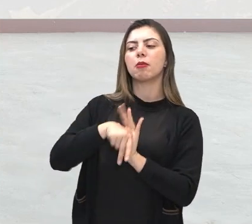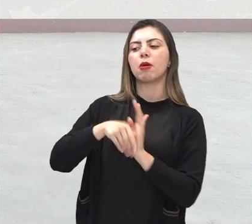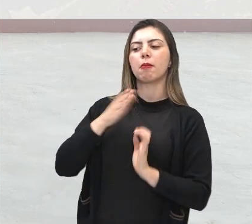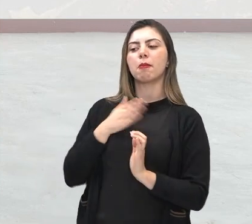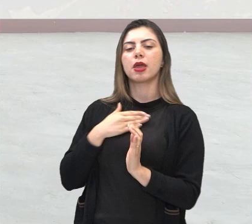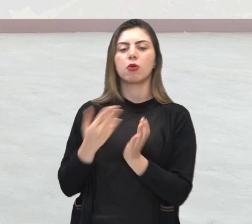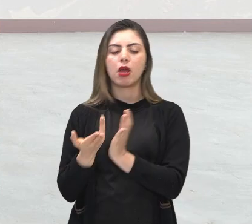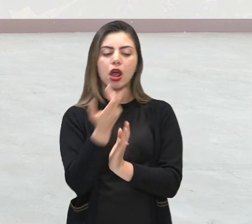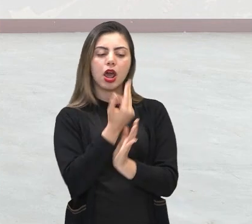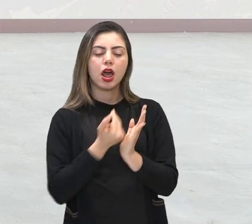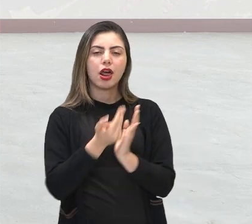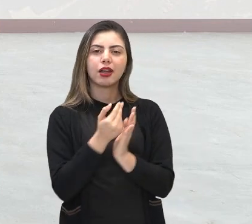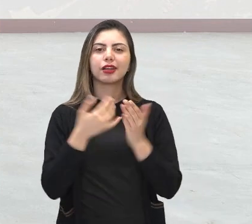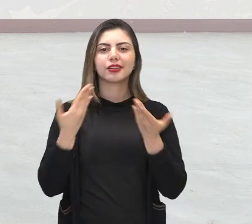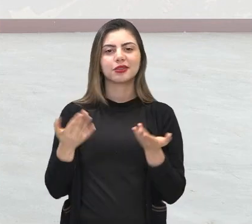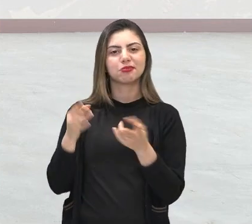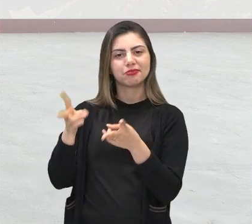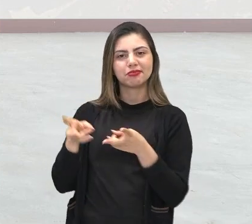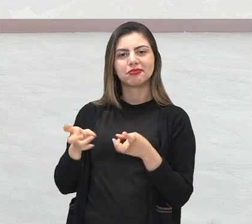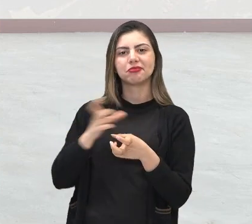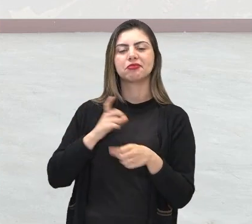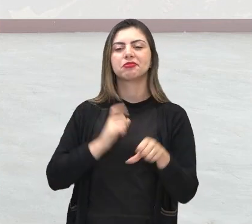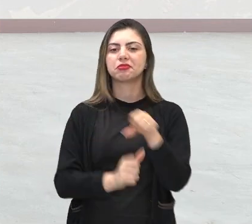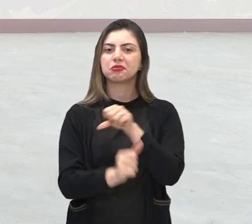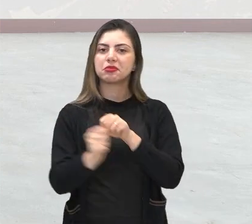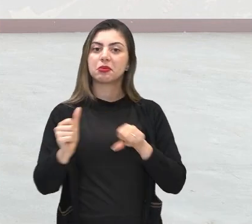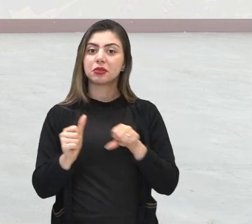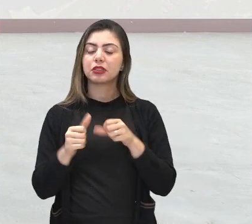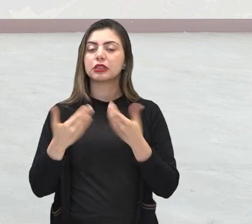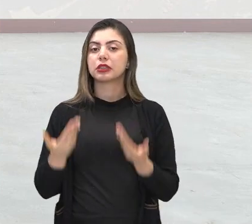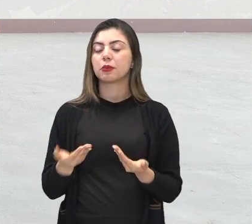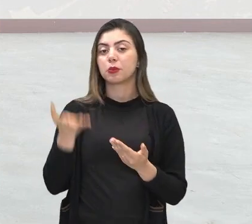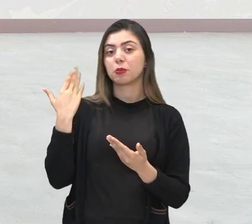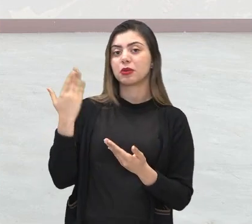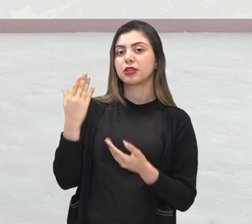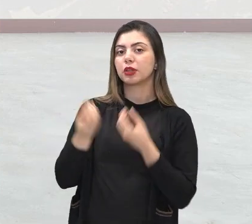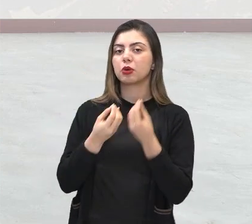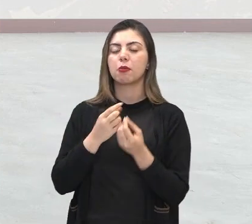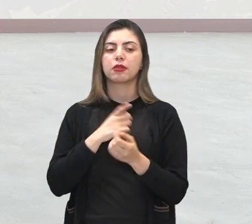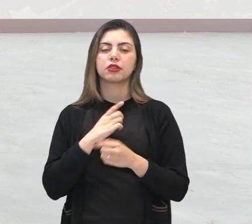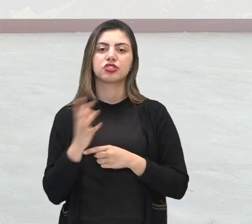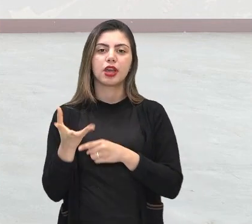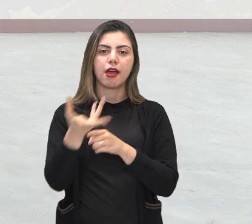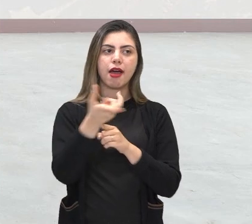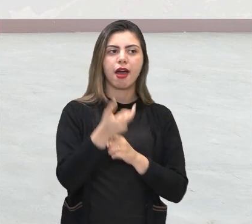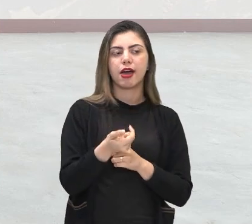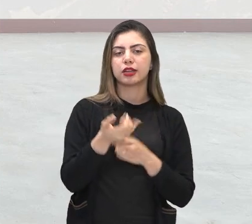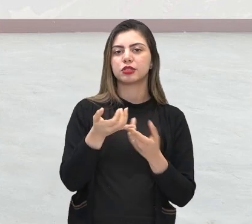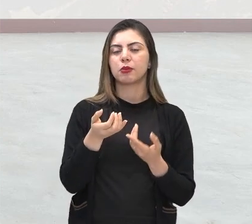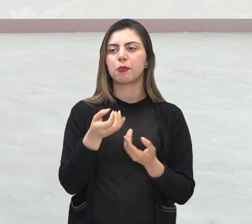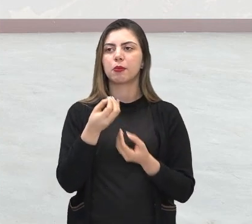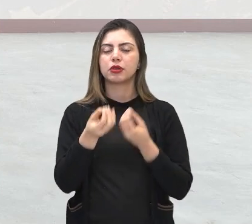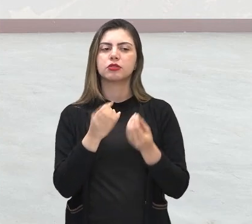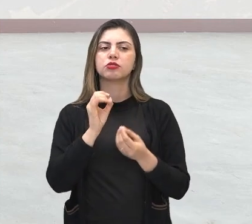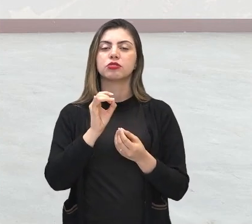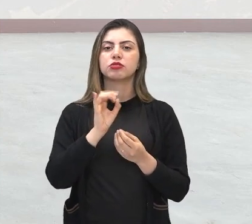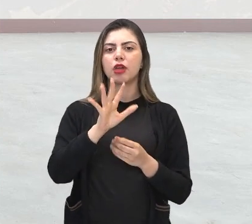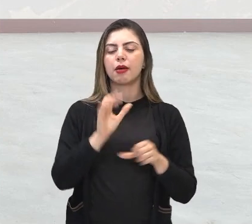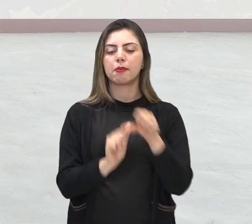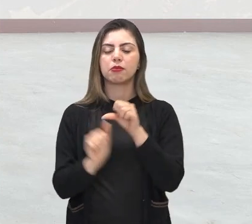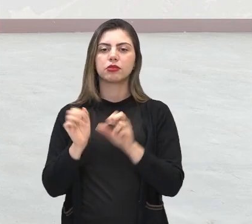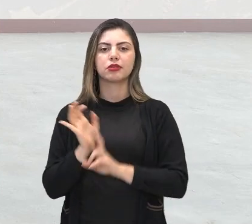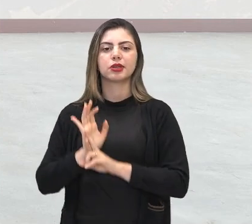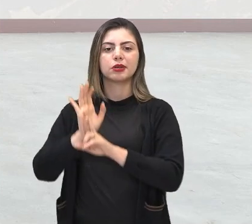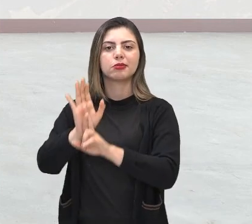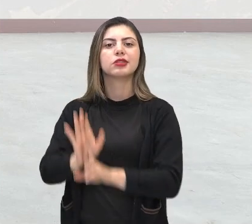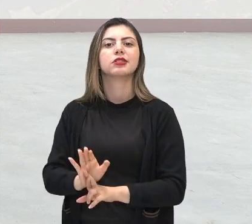uma vez a transformação uma arte que ela deixava ela passou da funcionalidade paraa representação né